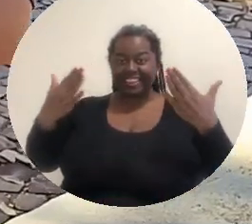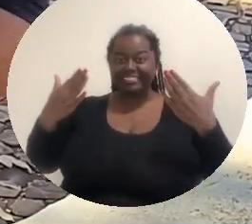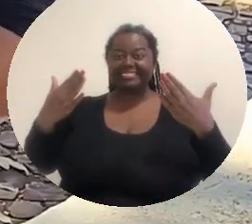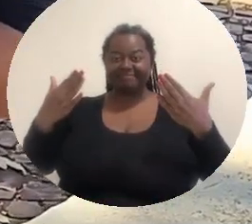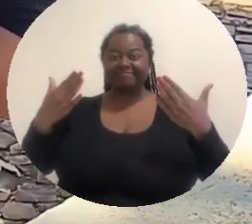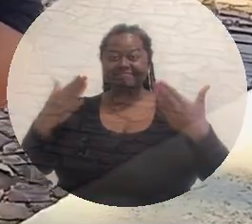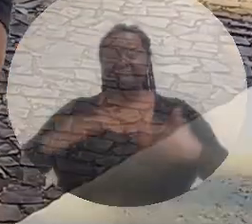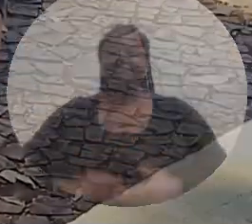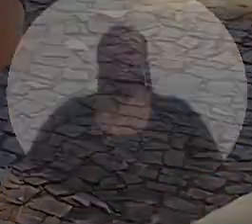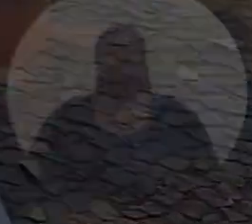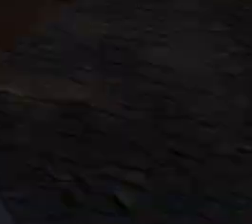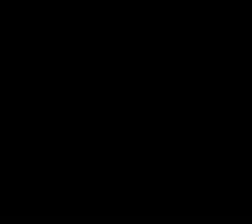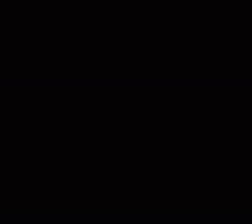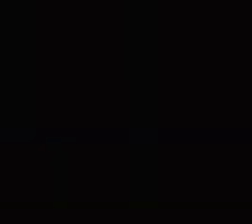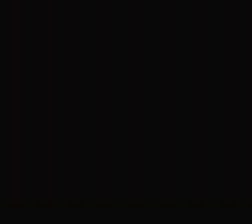É.